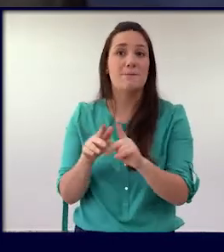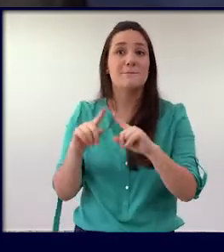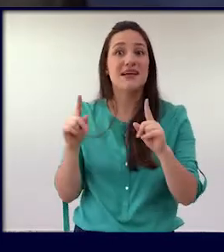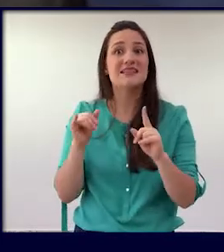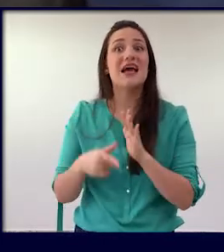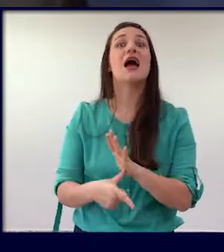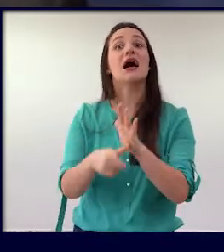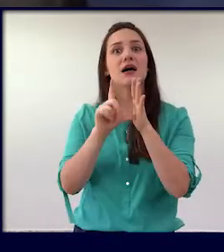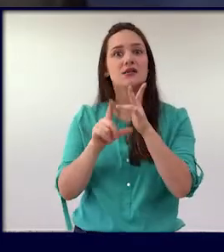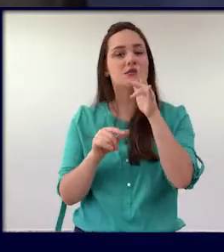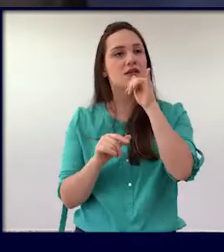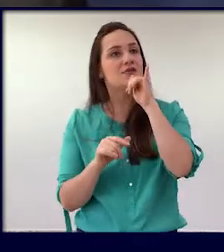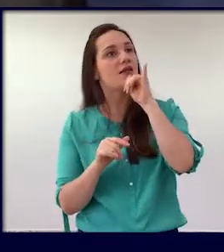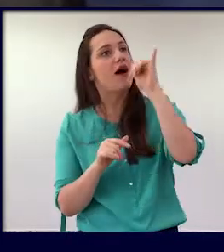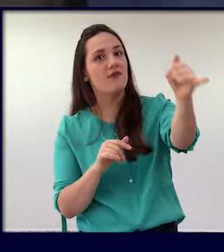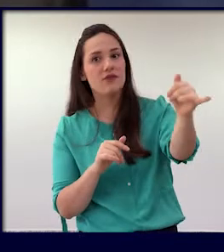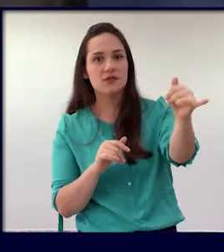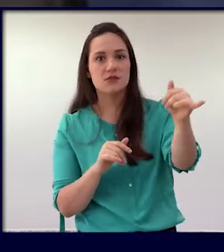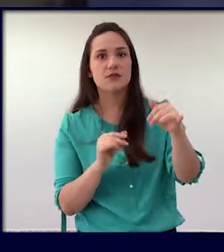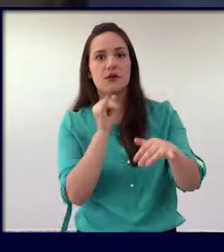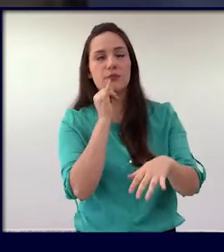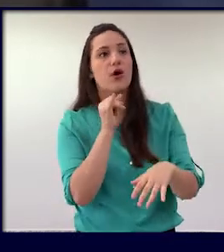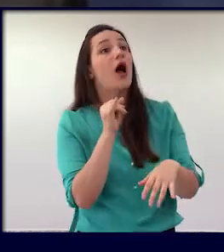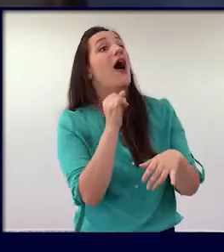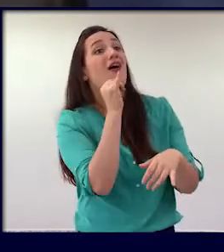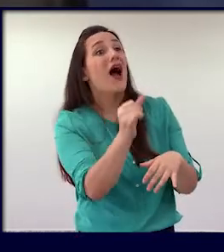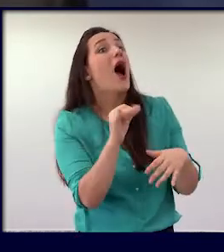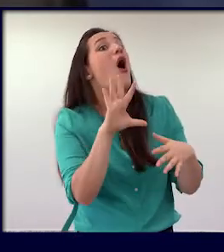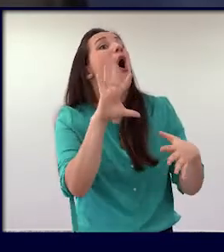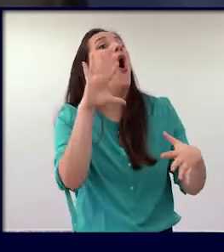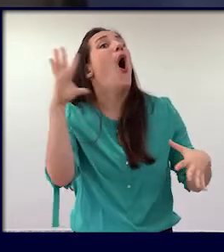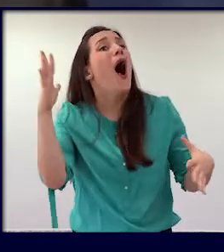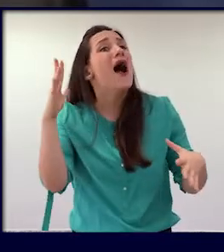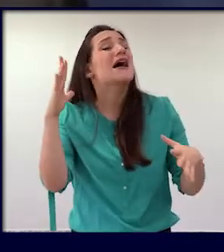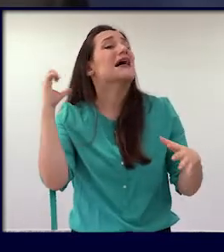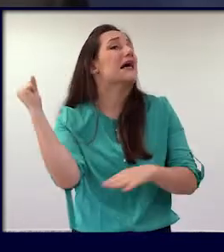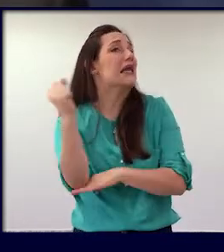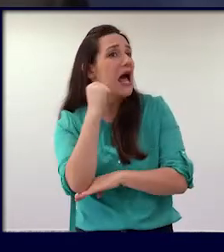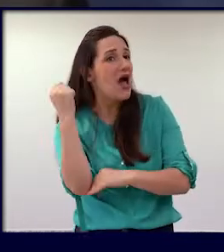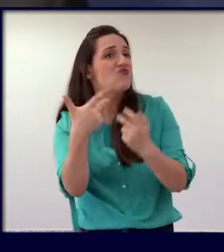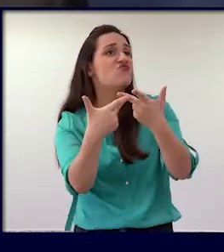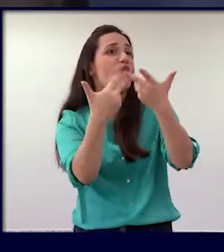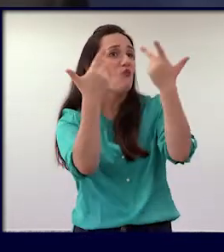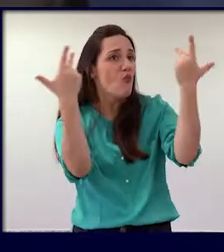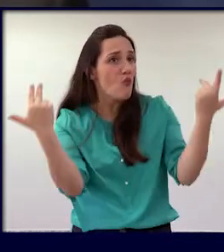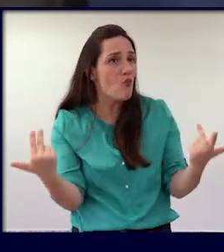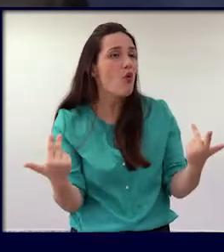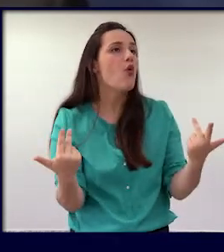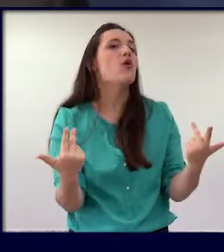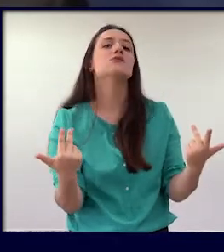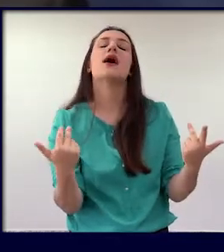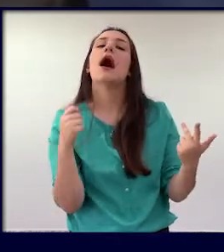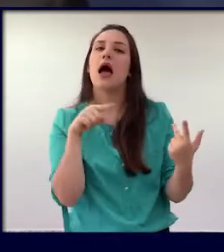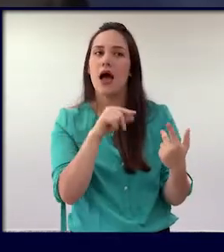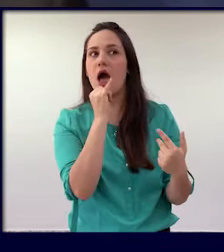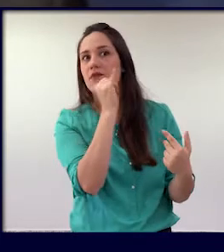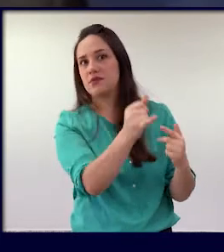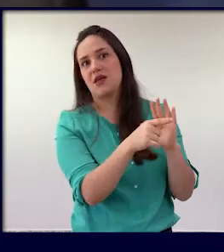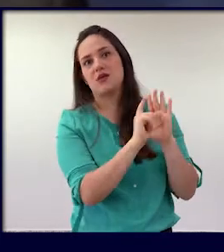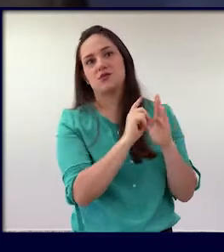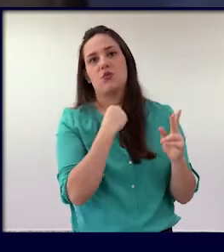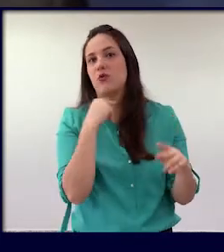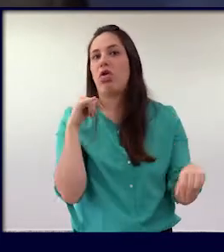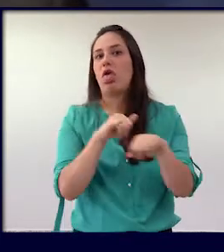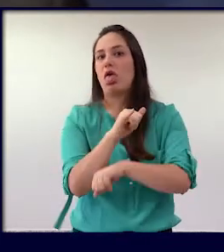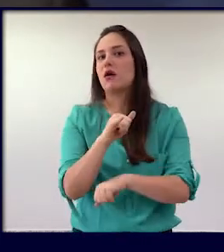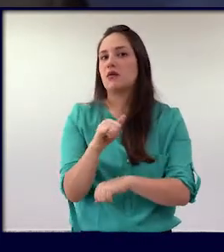mais rápido possível em contrato, né, com o seu cartório eleitoral e apresentar as justificativas ou dizer por que razão